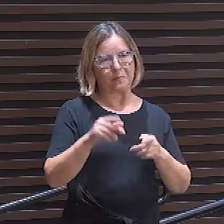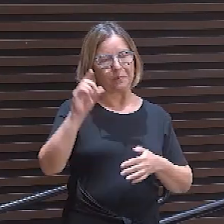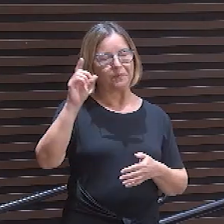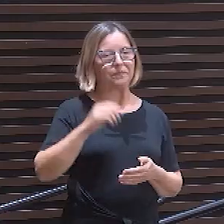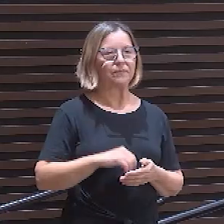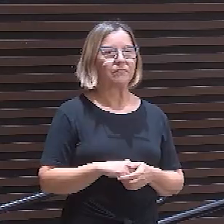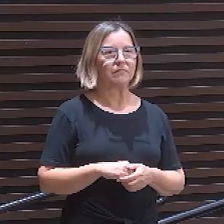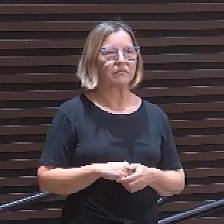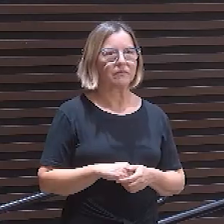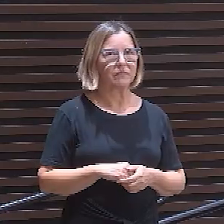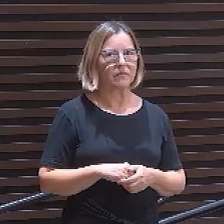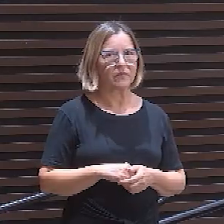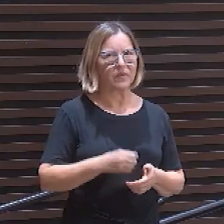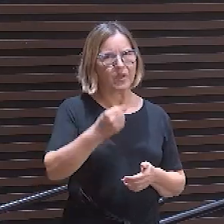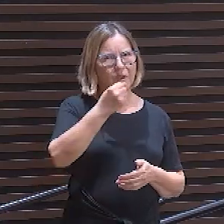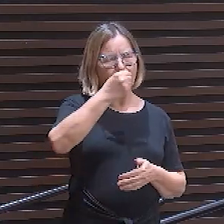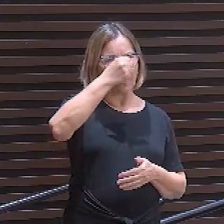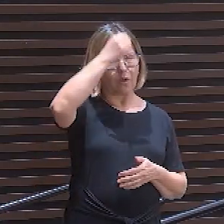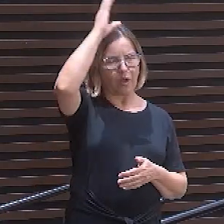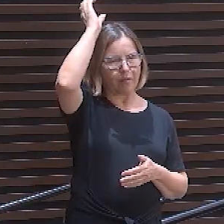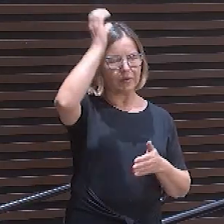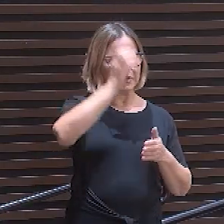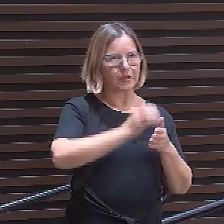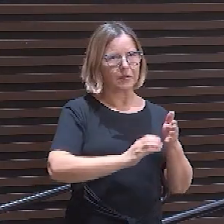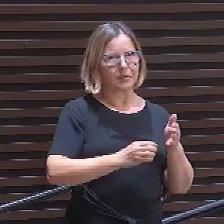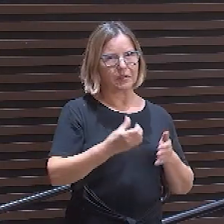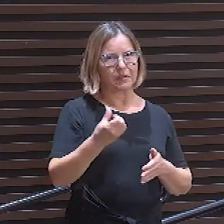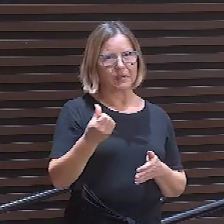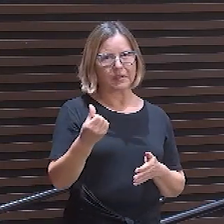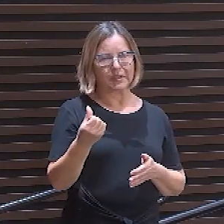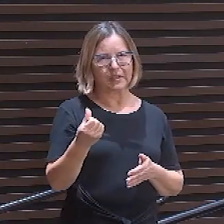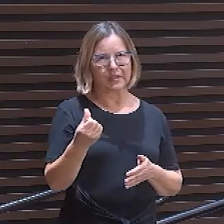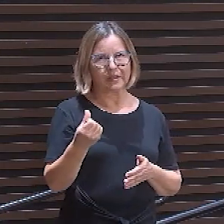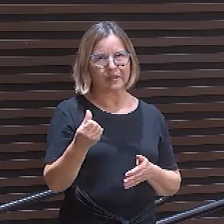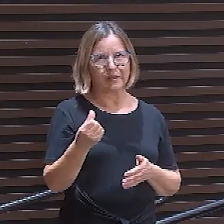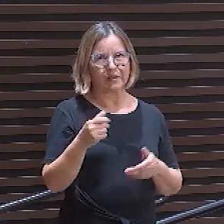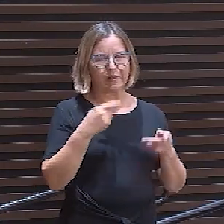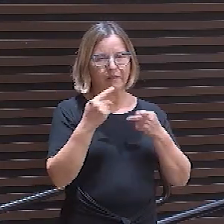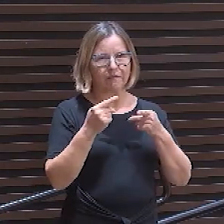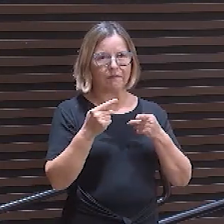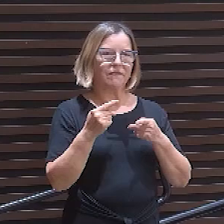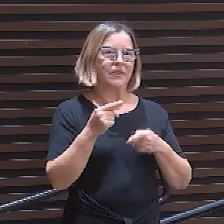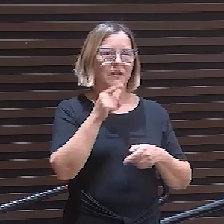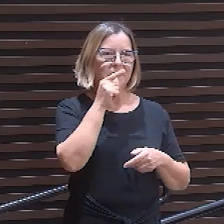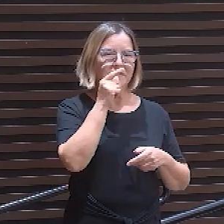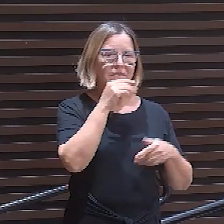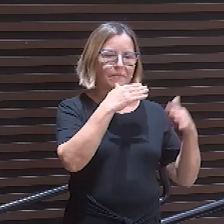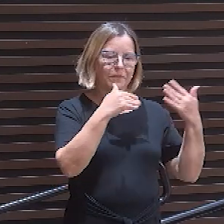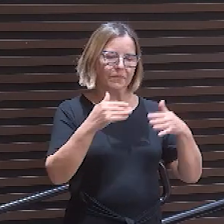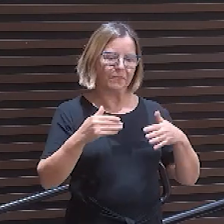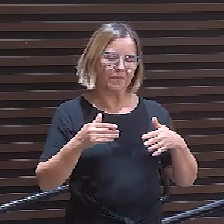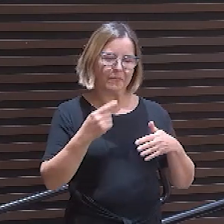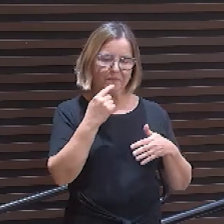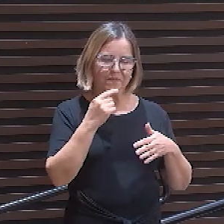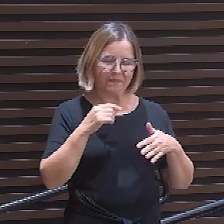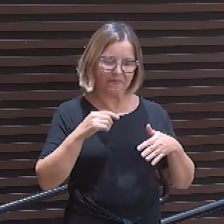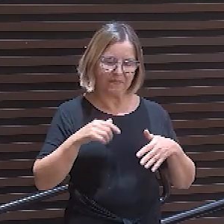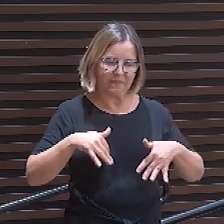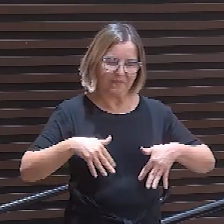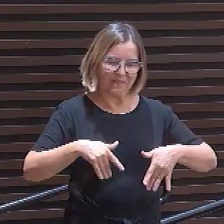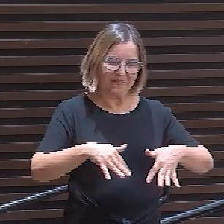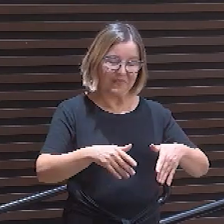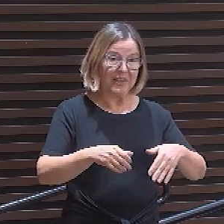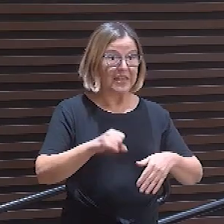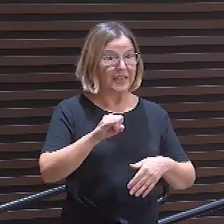Romanos 6. Eu quero que você saia daqui hoje com esta verdade. Se você já sabe, aleluia que você sabe.